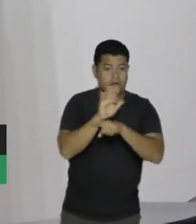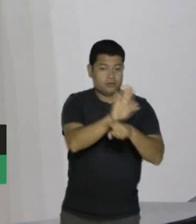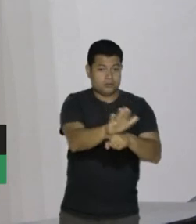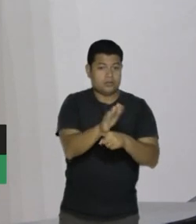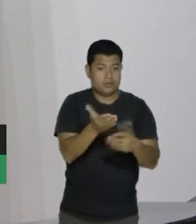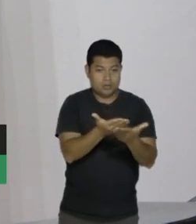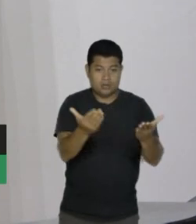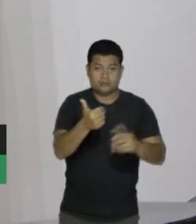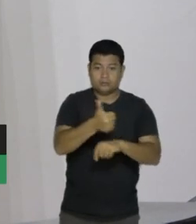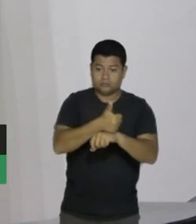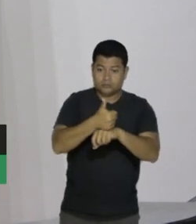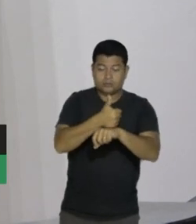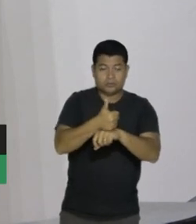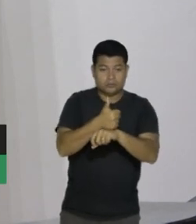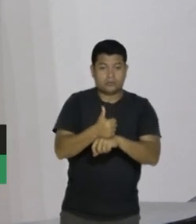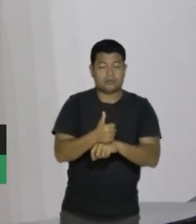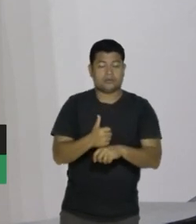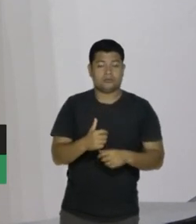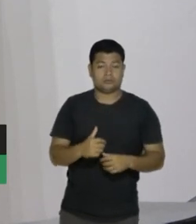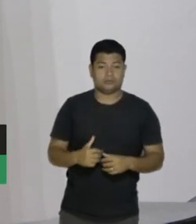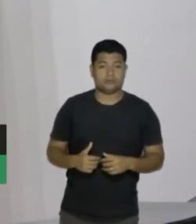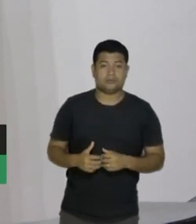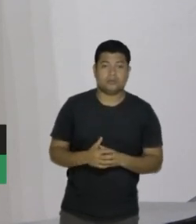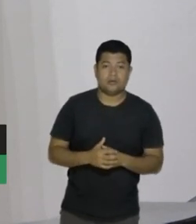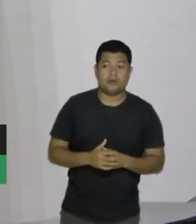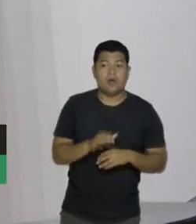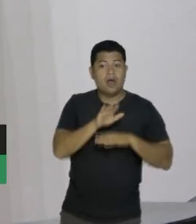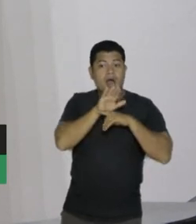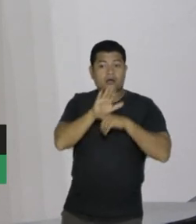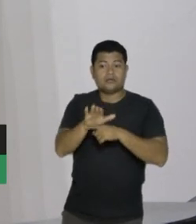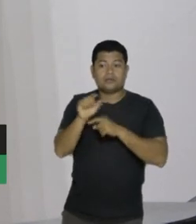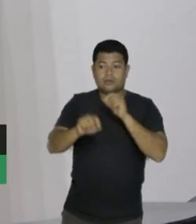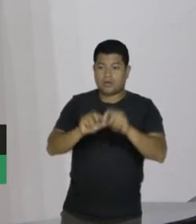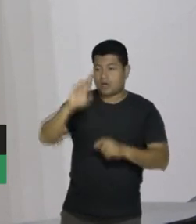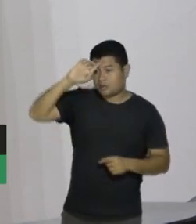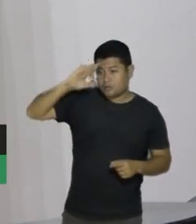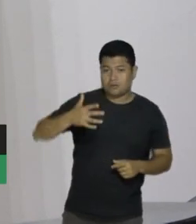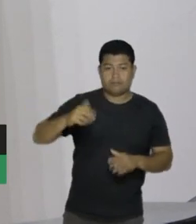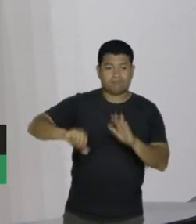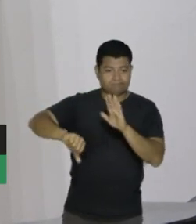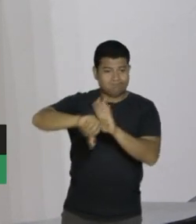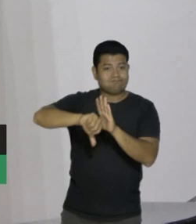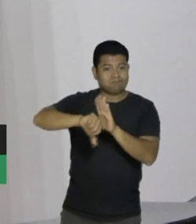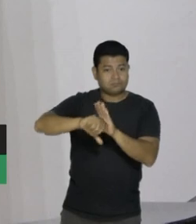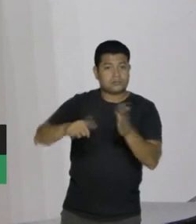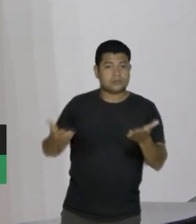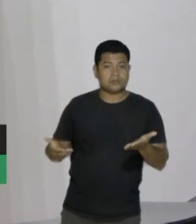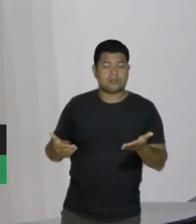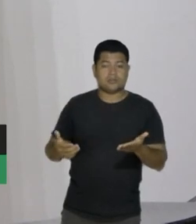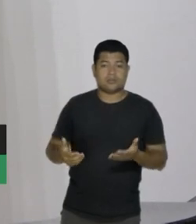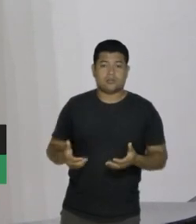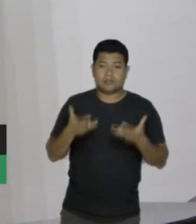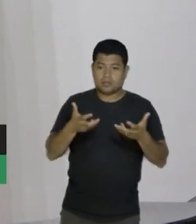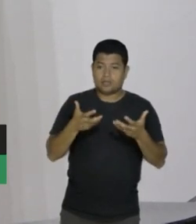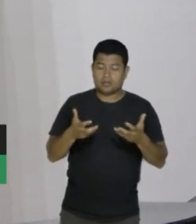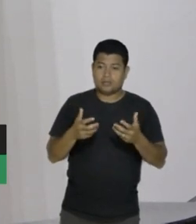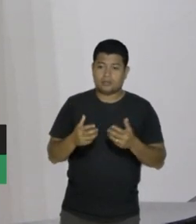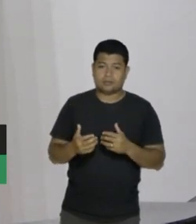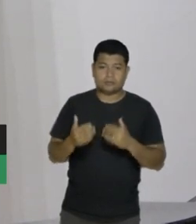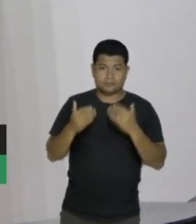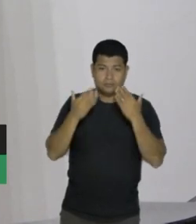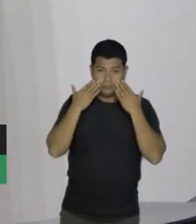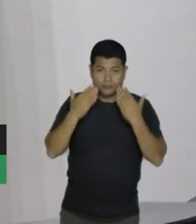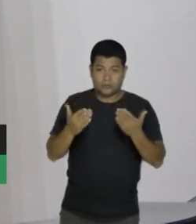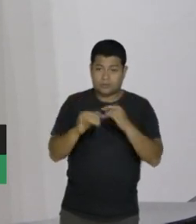é que vai gerar êxito na resolução dos crimes E aí queria também compartilhar com vocês na semana passada